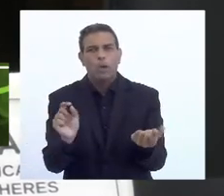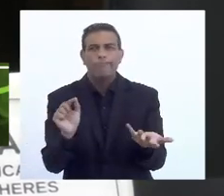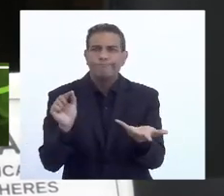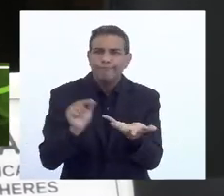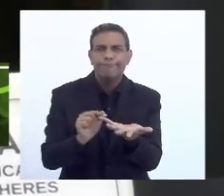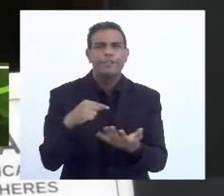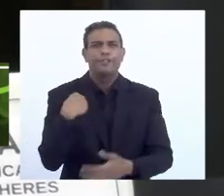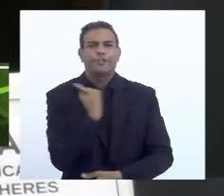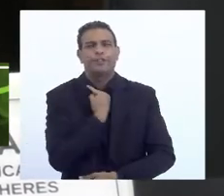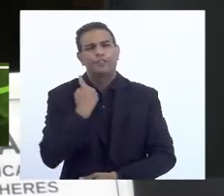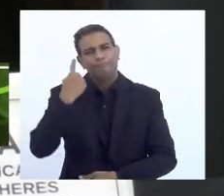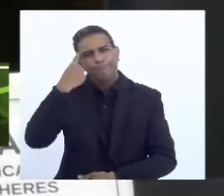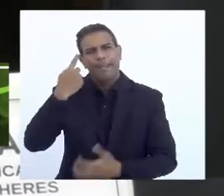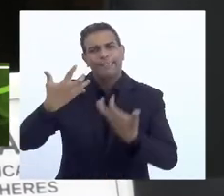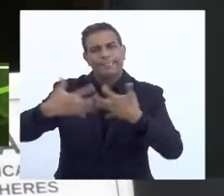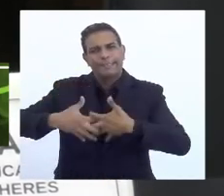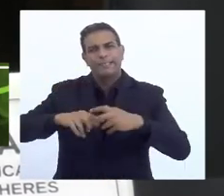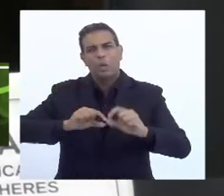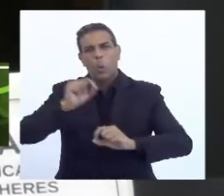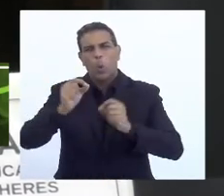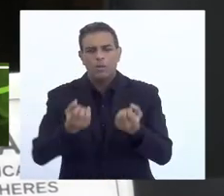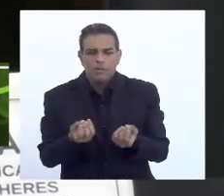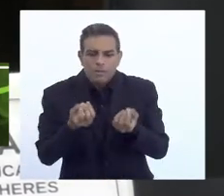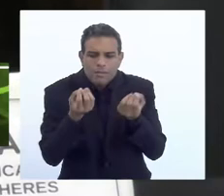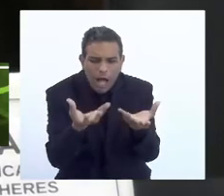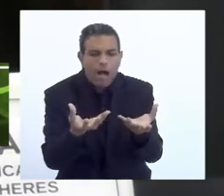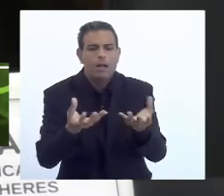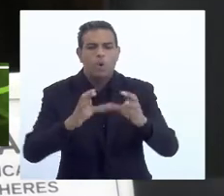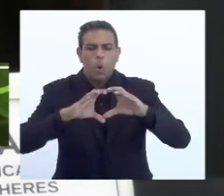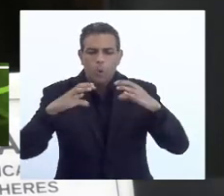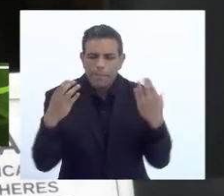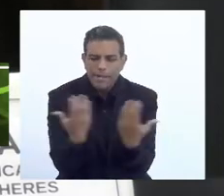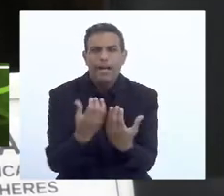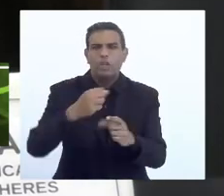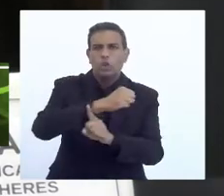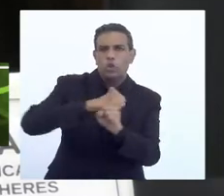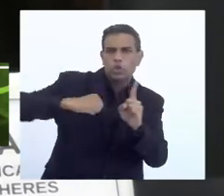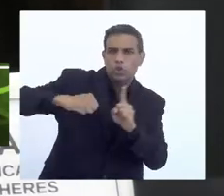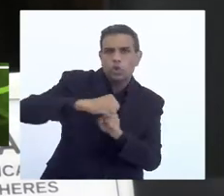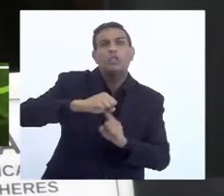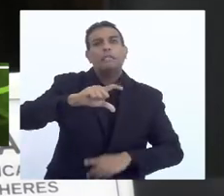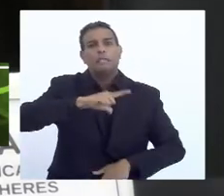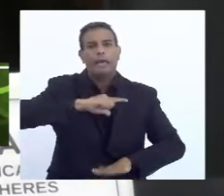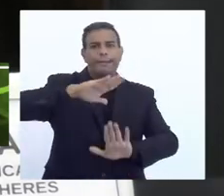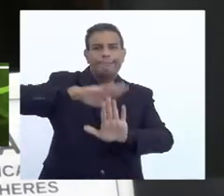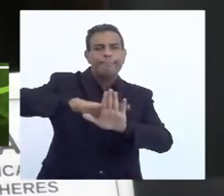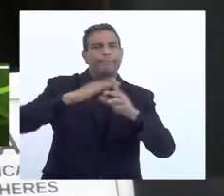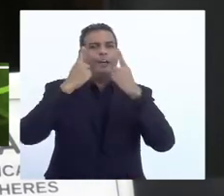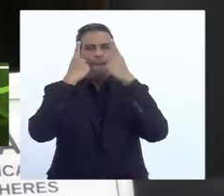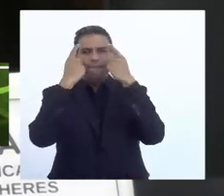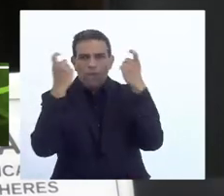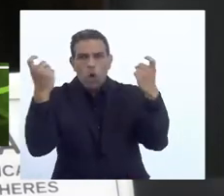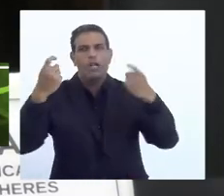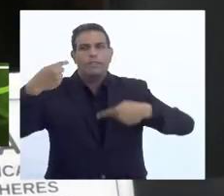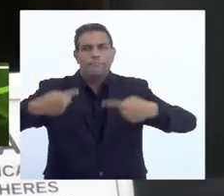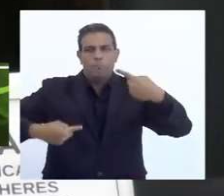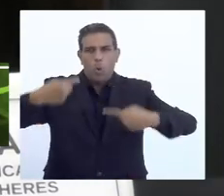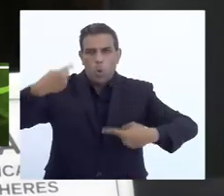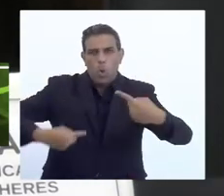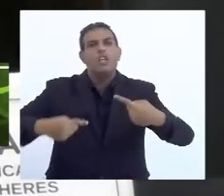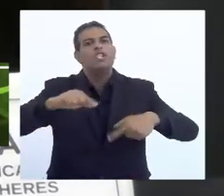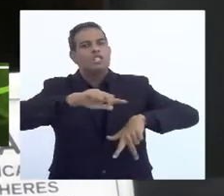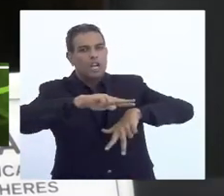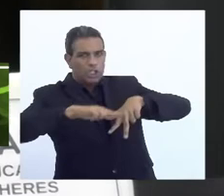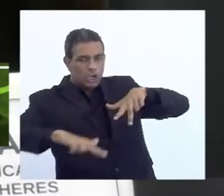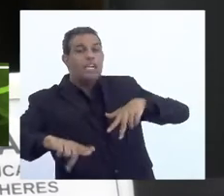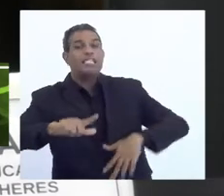para a gente é importantíssimo ressaltar para a sociedade que a violência política de gênero existe, ela é contínua, ela está no